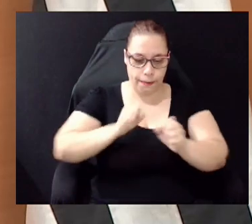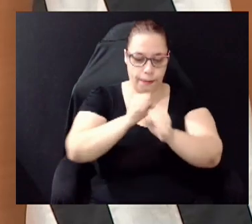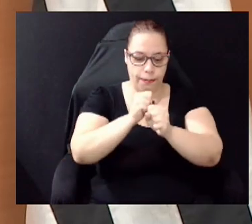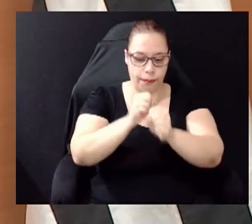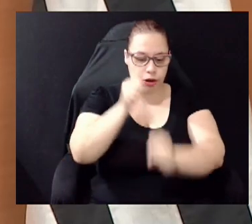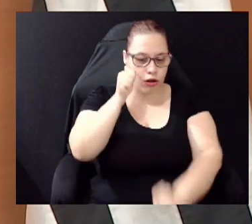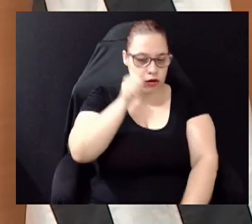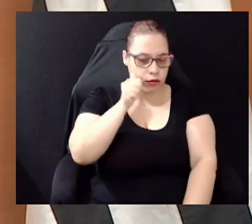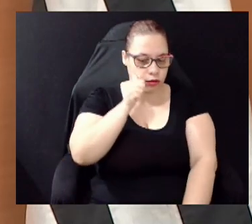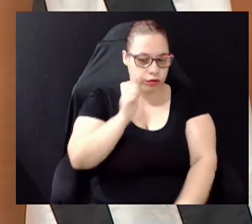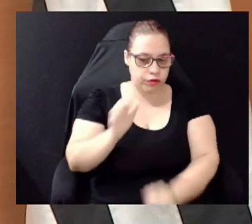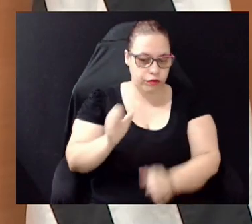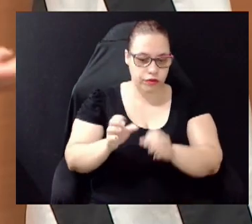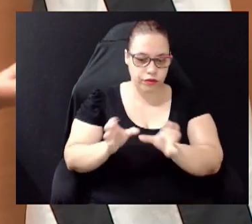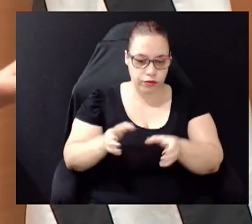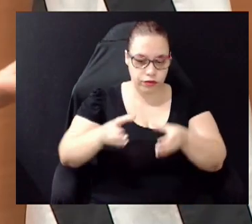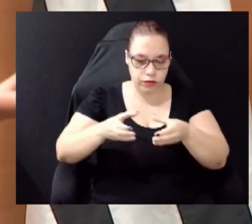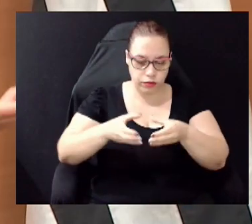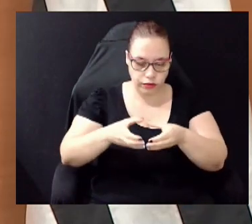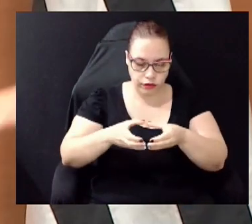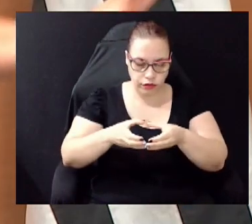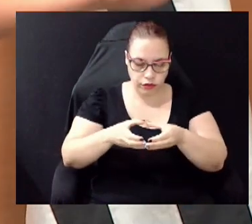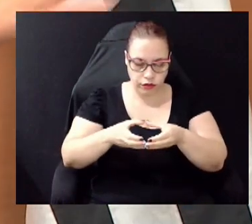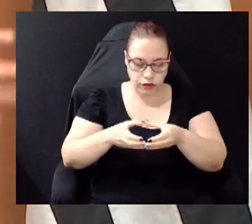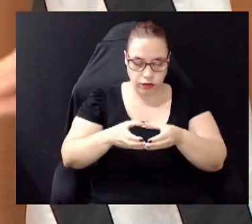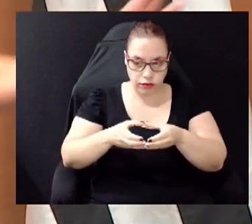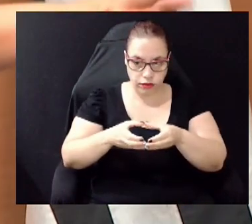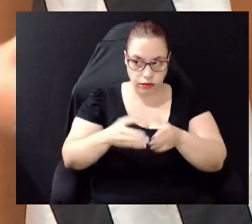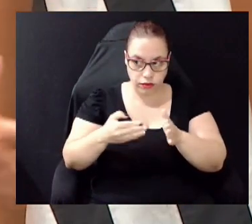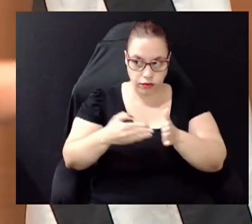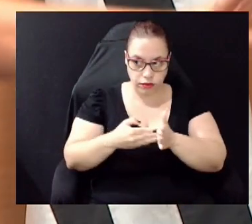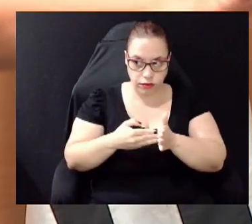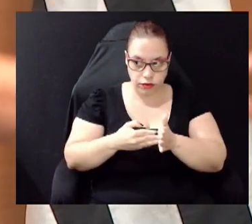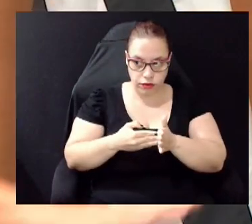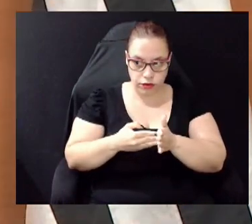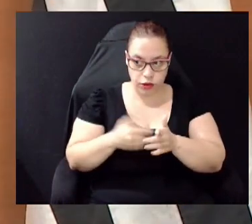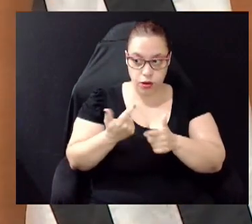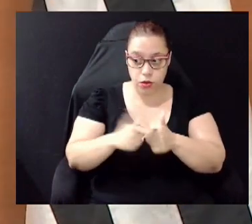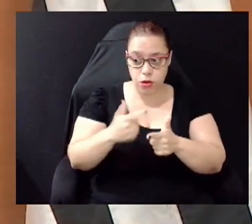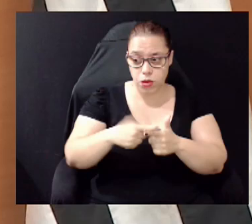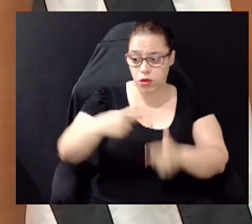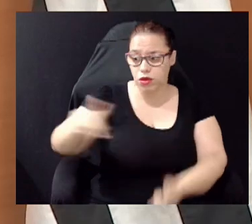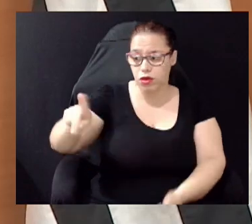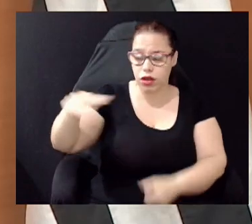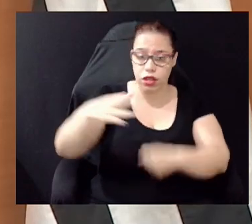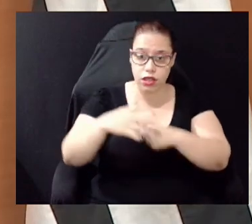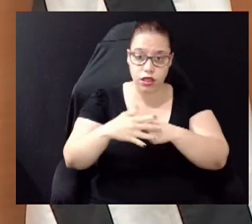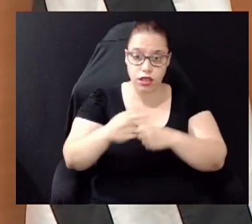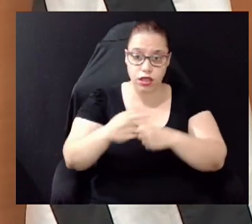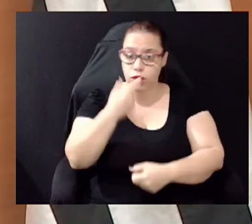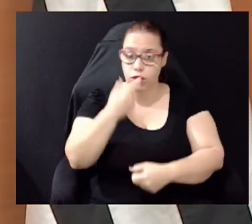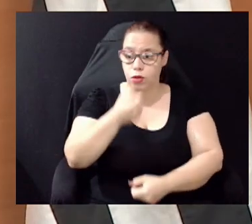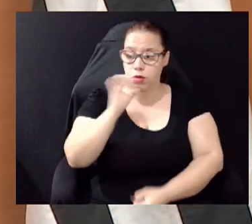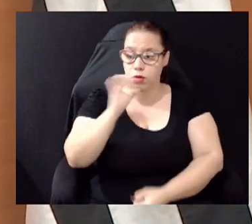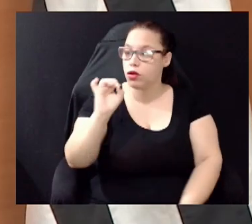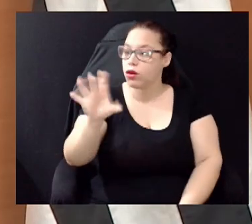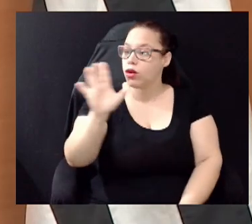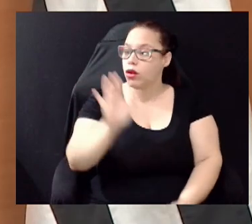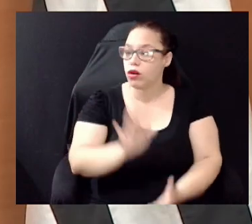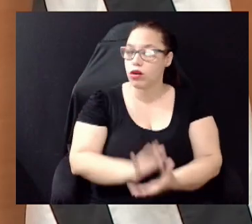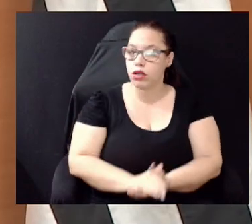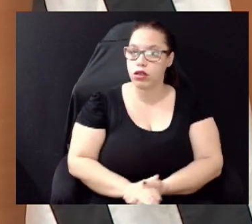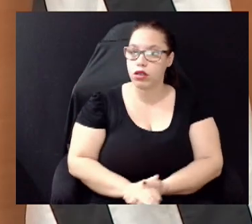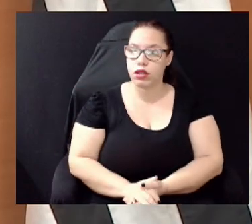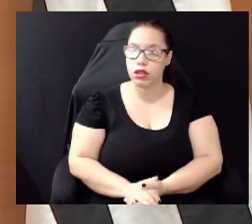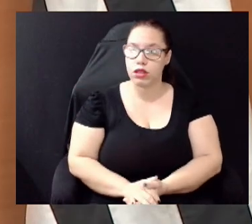organização coletiva, porque, no limite, a solução que eles vão dar é, não, o problema é seu, você está doente, vou te entupir aqui de remédio. Não que não seja